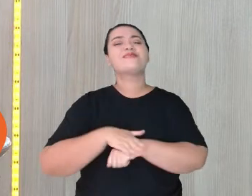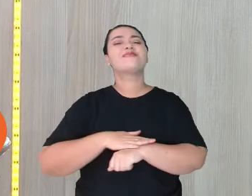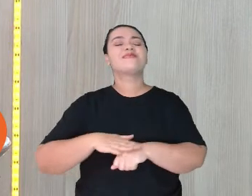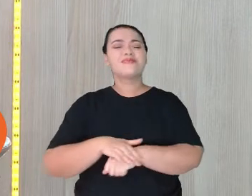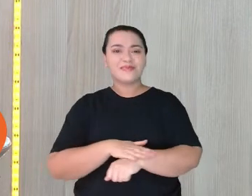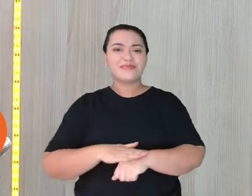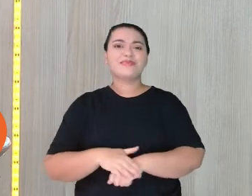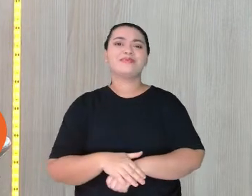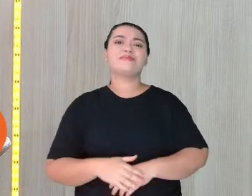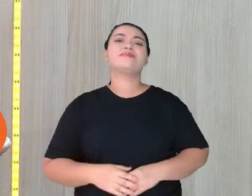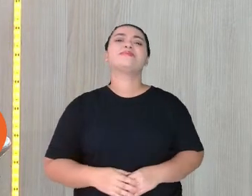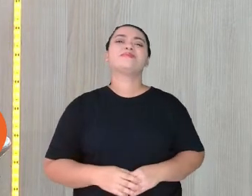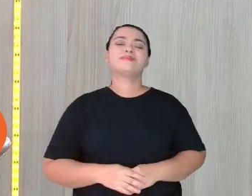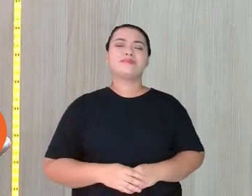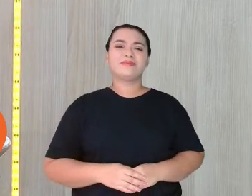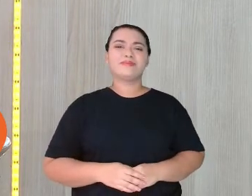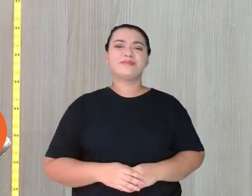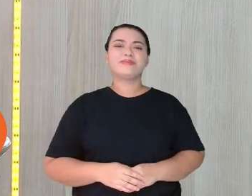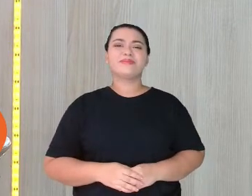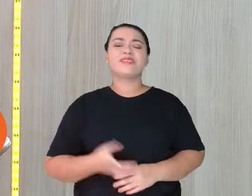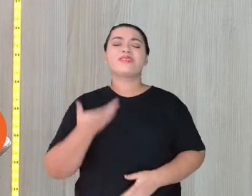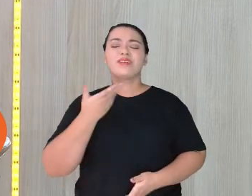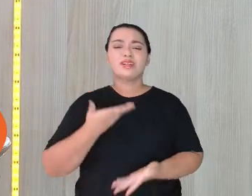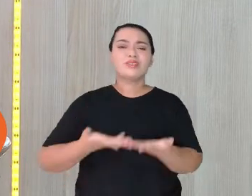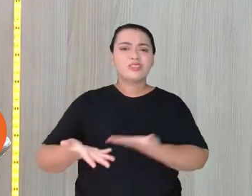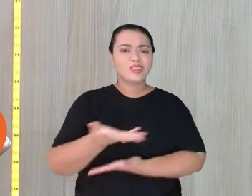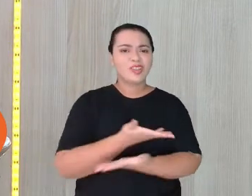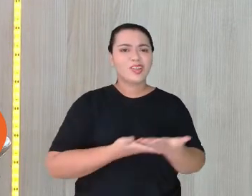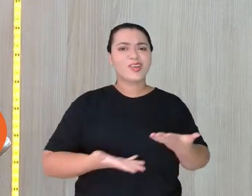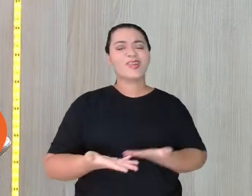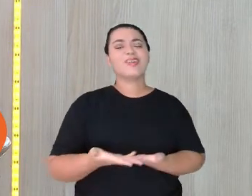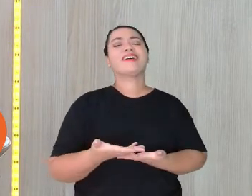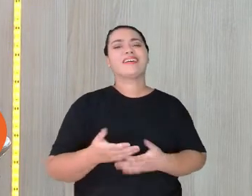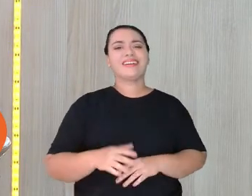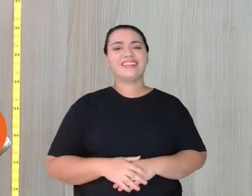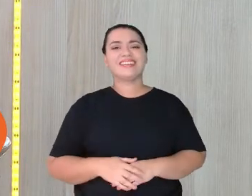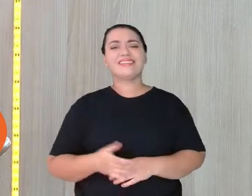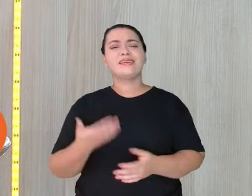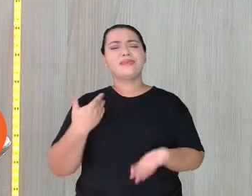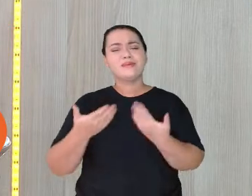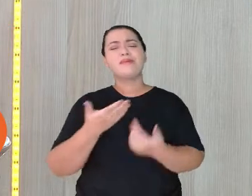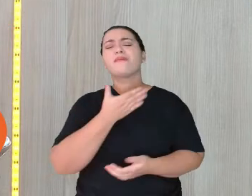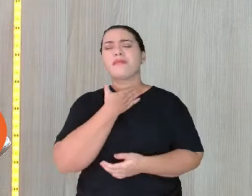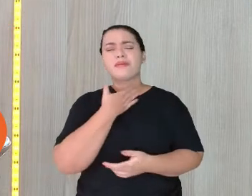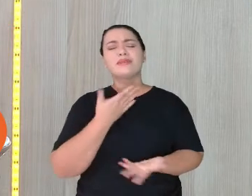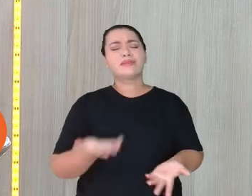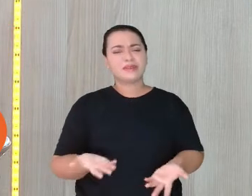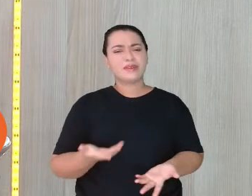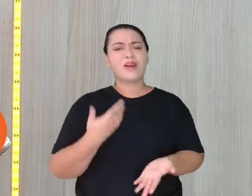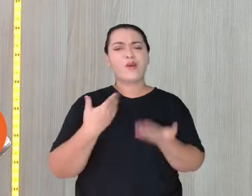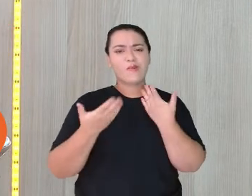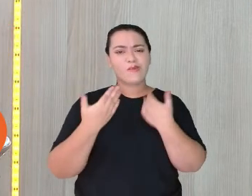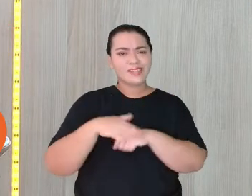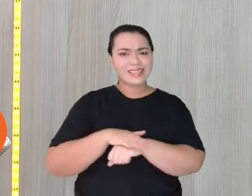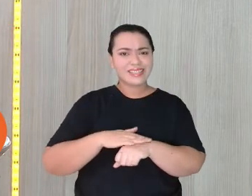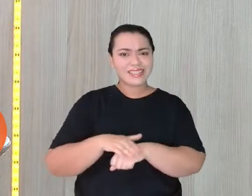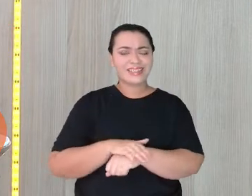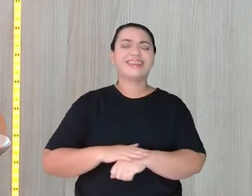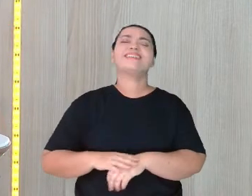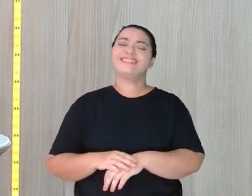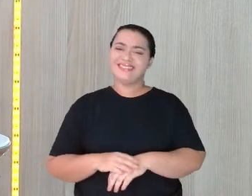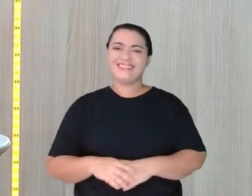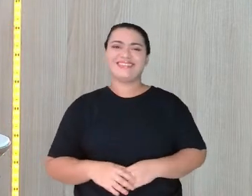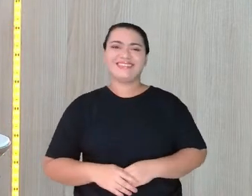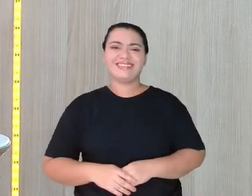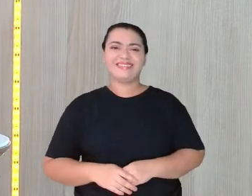aquela... bater não, né? Trocar aquela ideia, não é um bate... Pode ser um bate-bola, Um entendo aí? bate-papo. Pois é, um